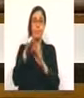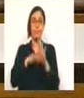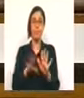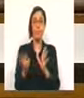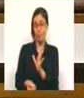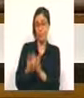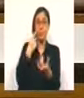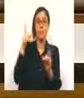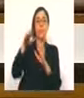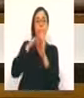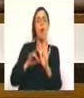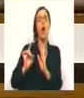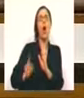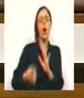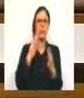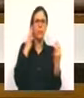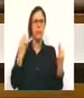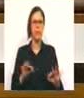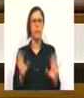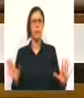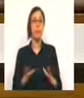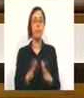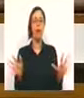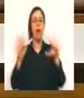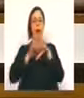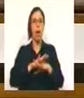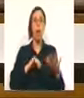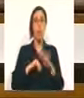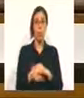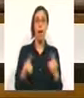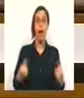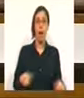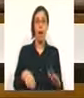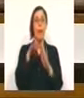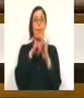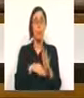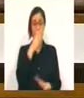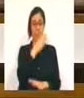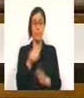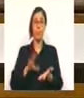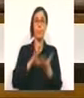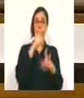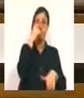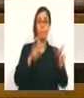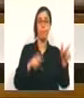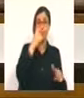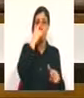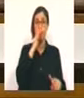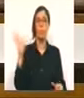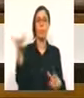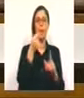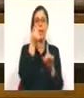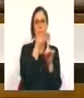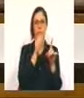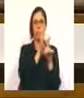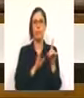que está na origem desta reprogramação é muito simples. É tapar um buraco que existe no Programa Operacional do Capital Humano, feito com o desvio de